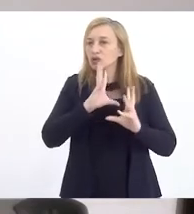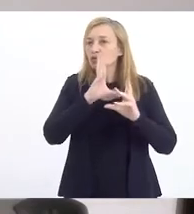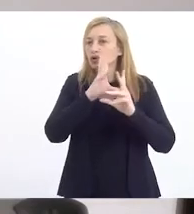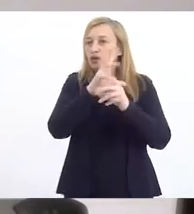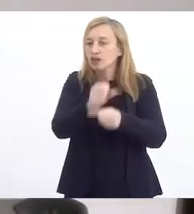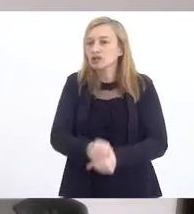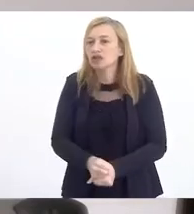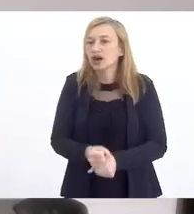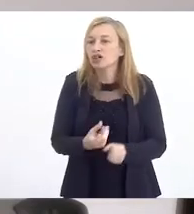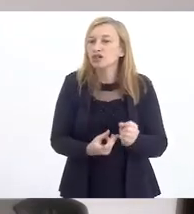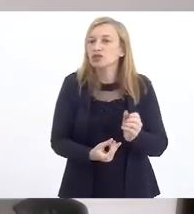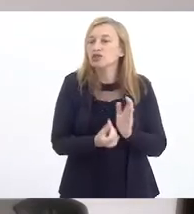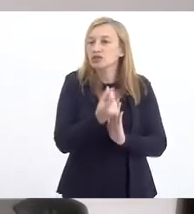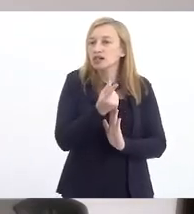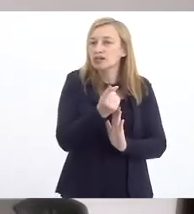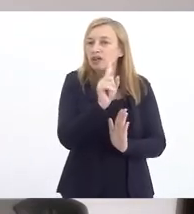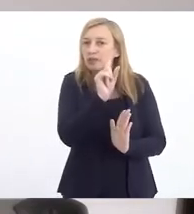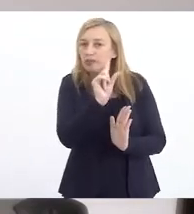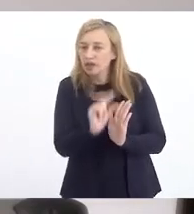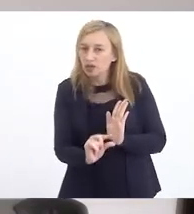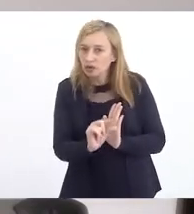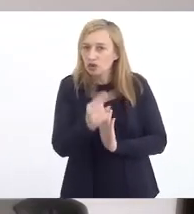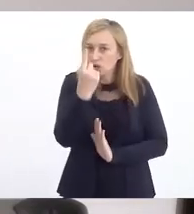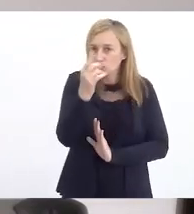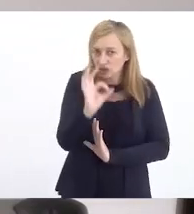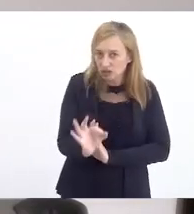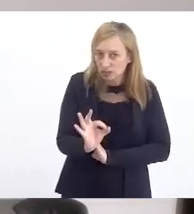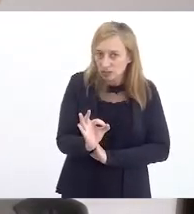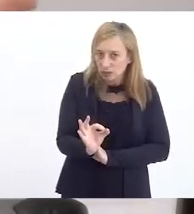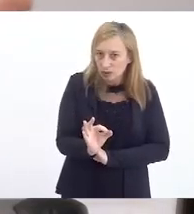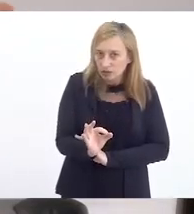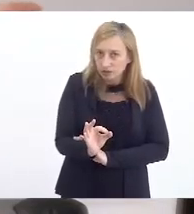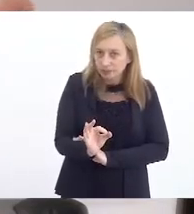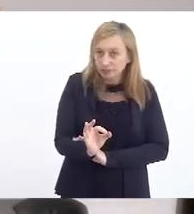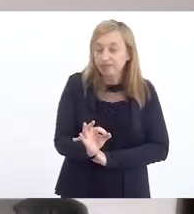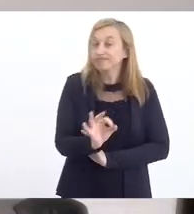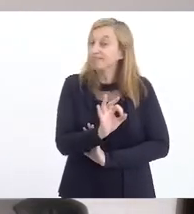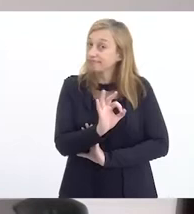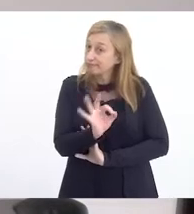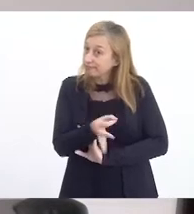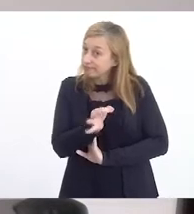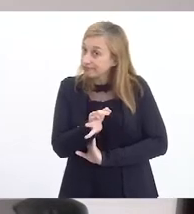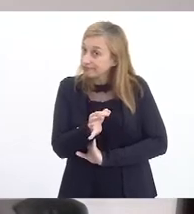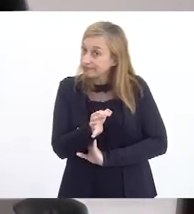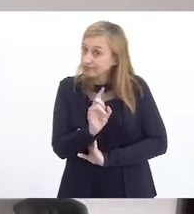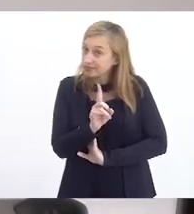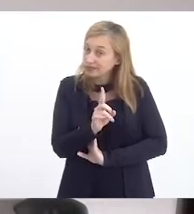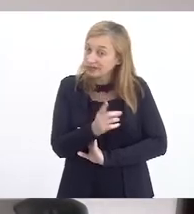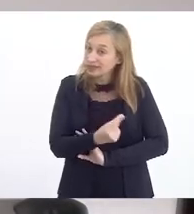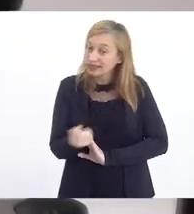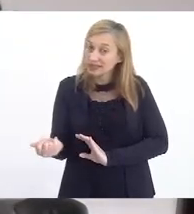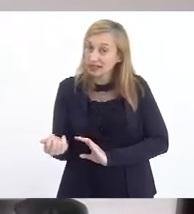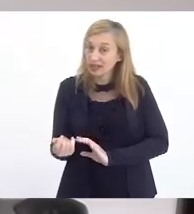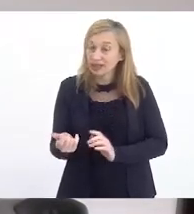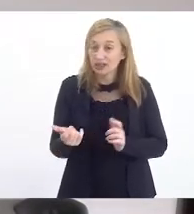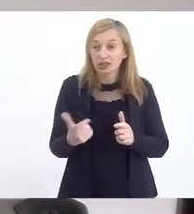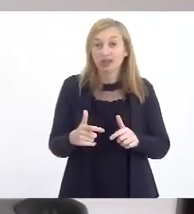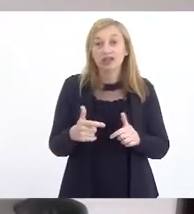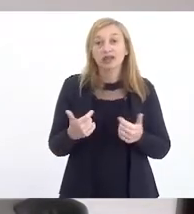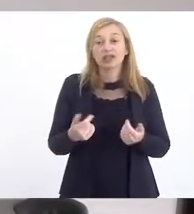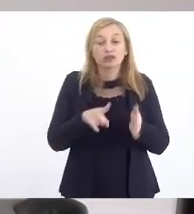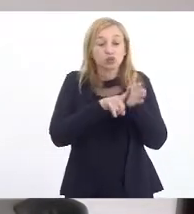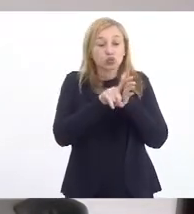no orçamento era menor do que 1%, né? E, evidentemente, a gente não vai sair no lugar. E ter o